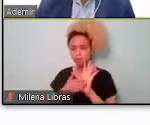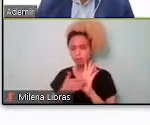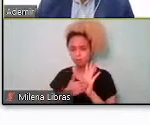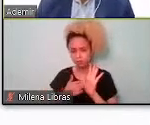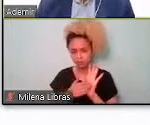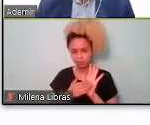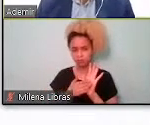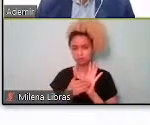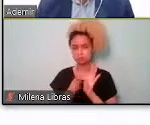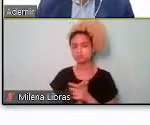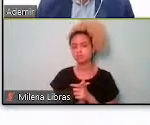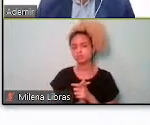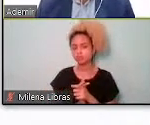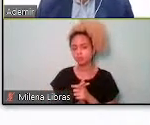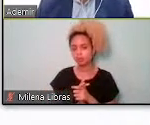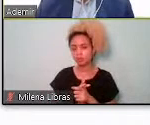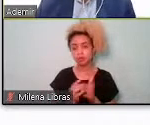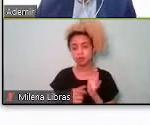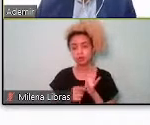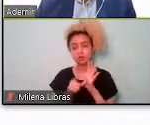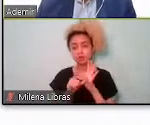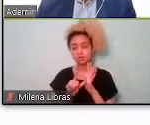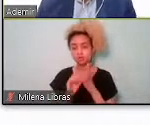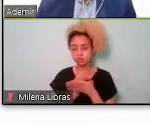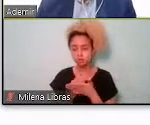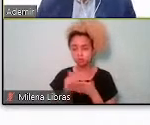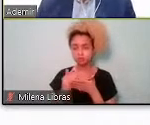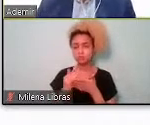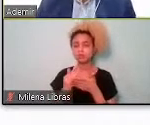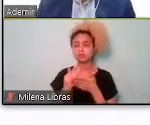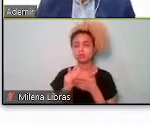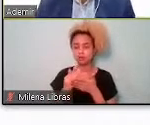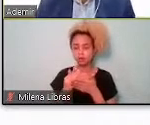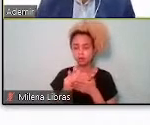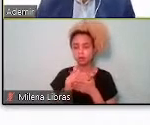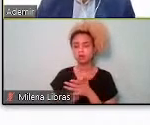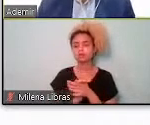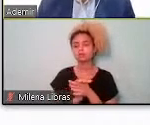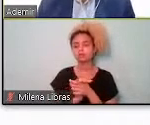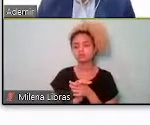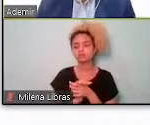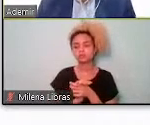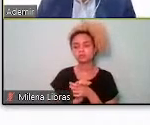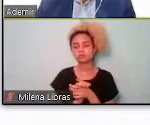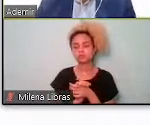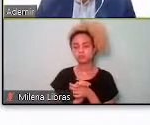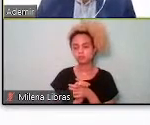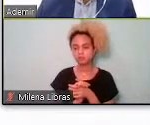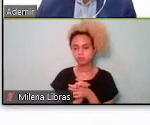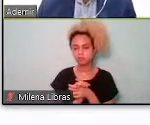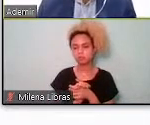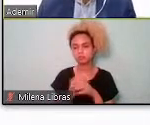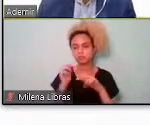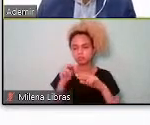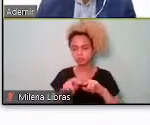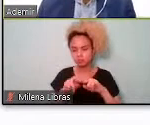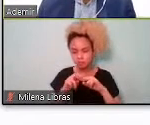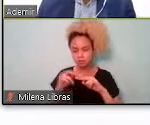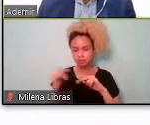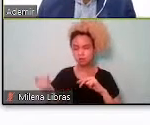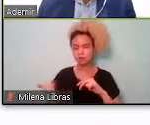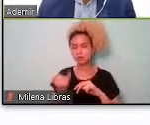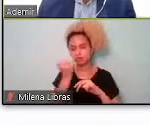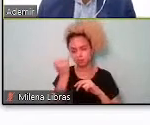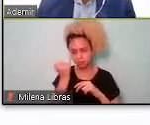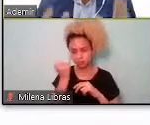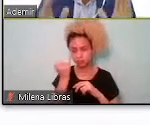reforma antes do início da obra da sua reforma. Importante destacar essa